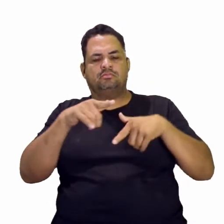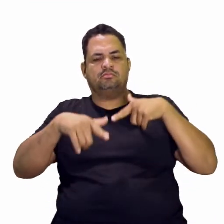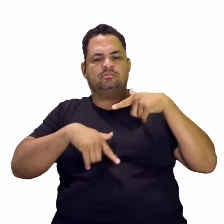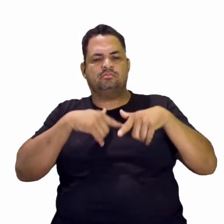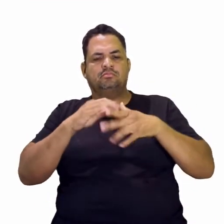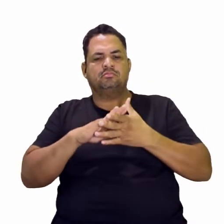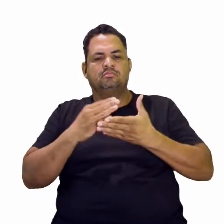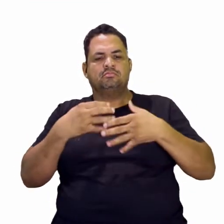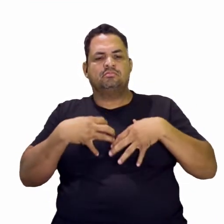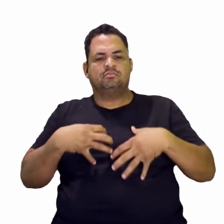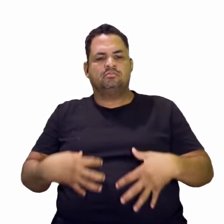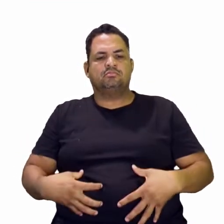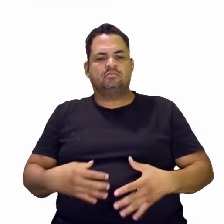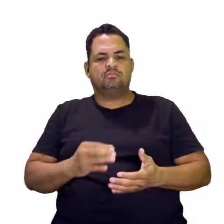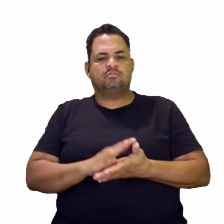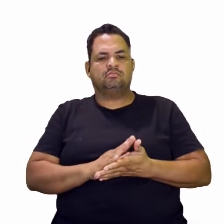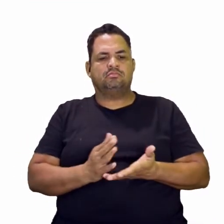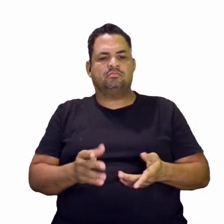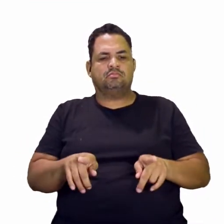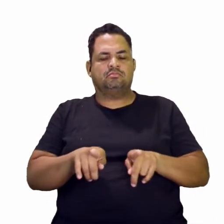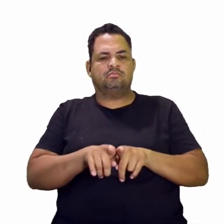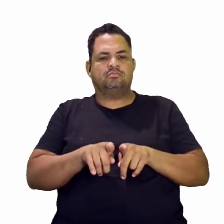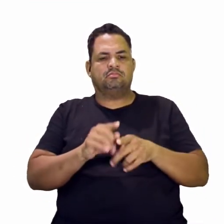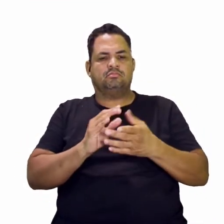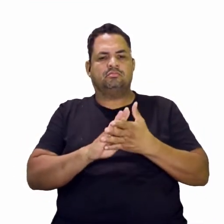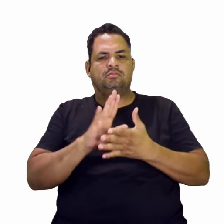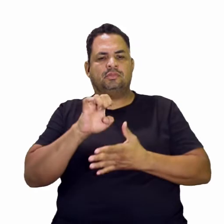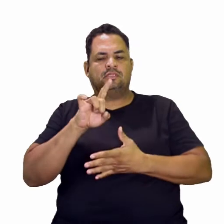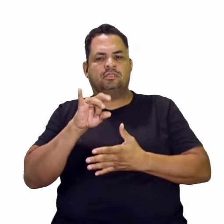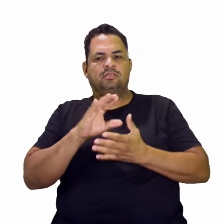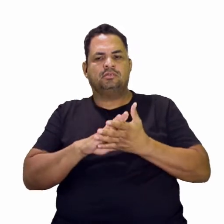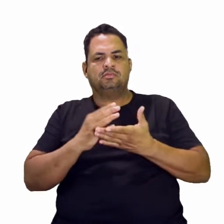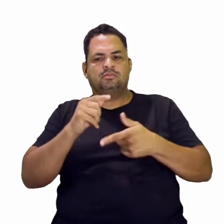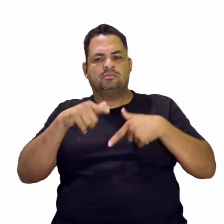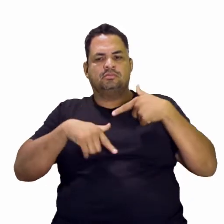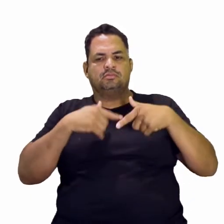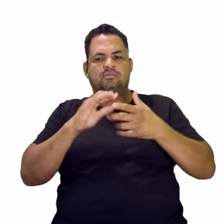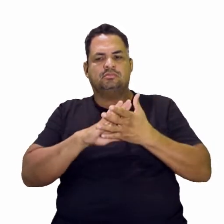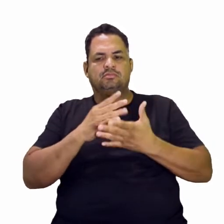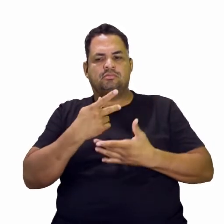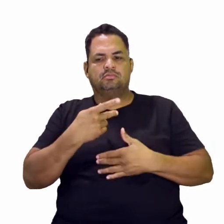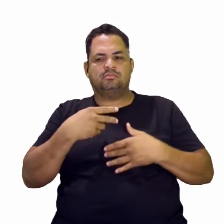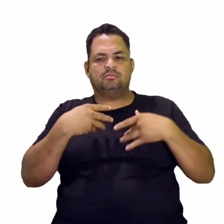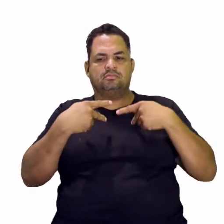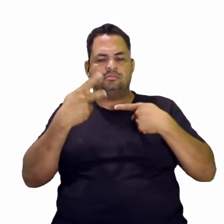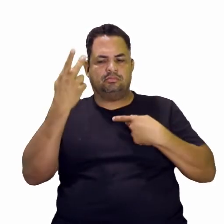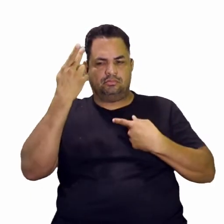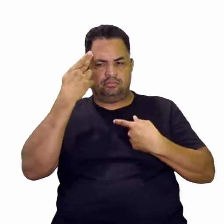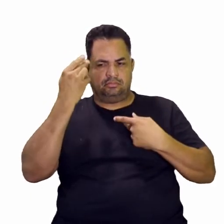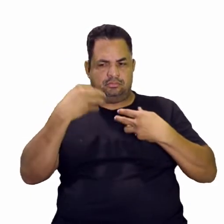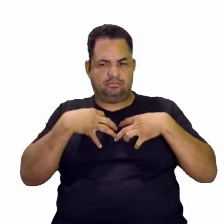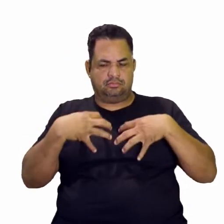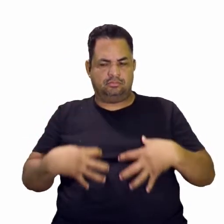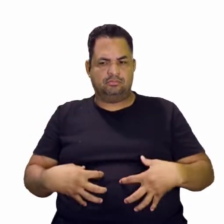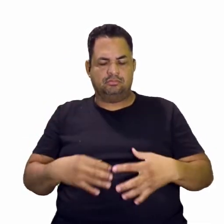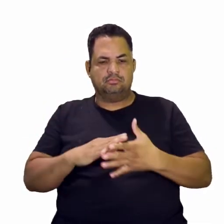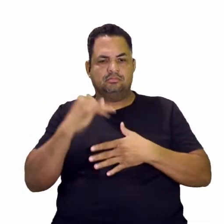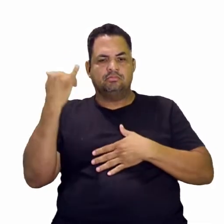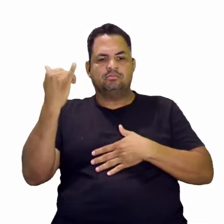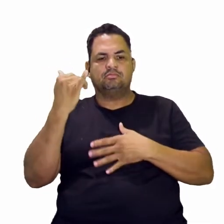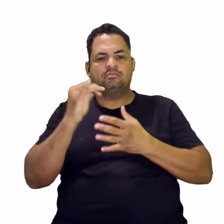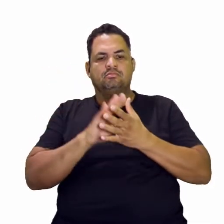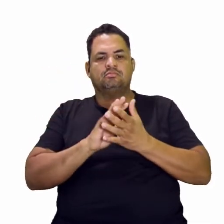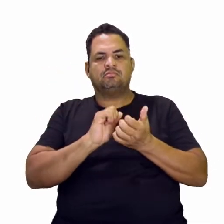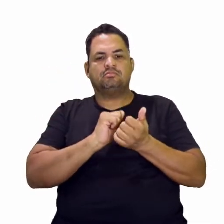no nosso organismo. Então esses esteroides produzidos naturalmente no nosso corpo têm suas funções e são vitais também, tais